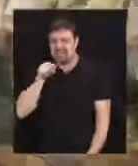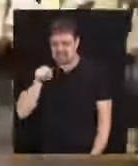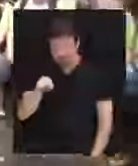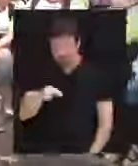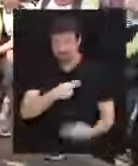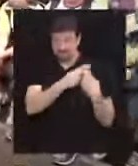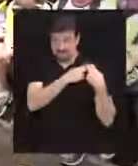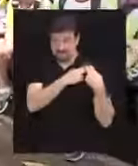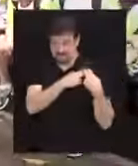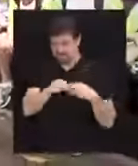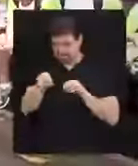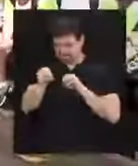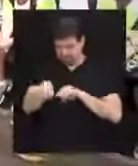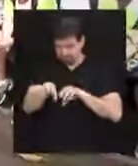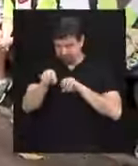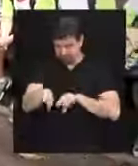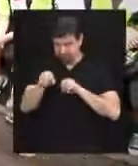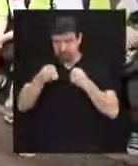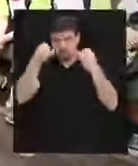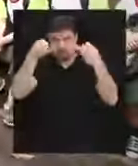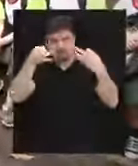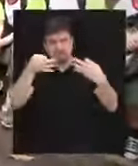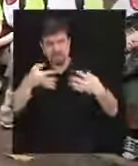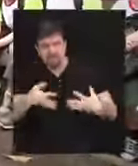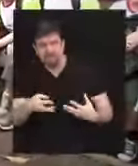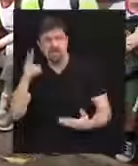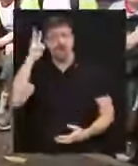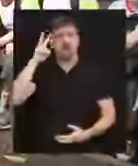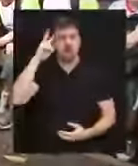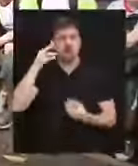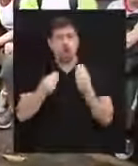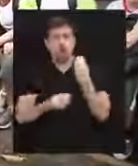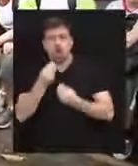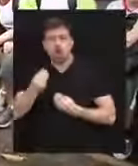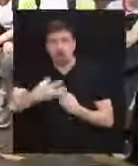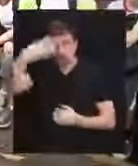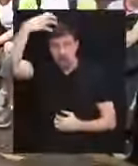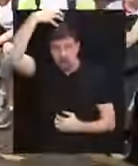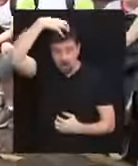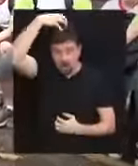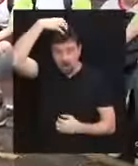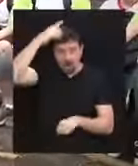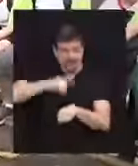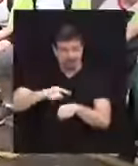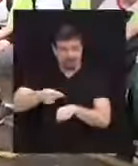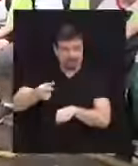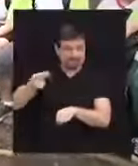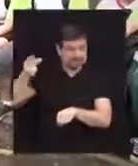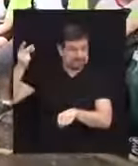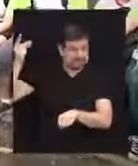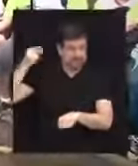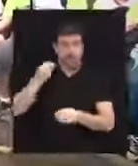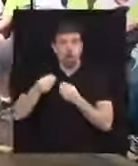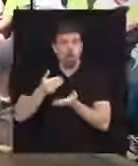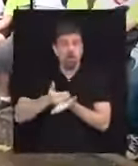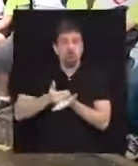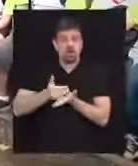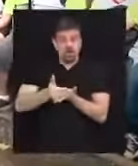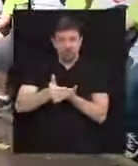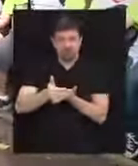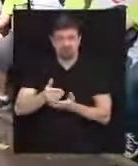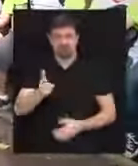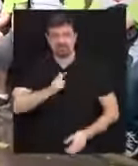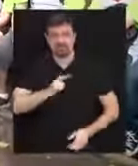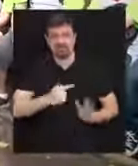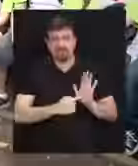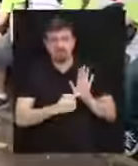locomotiva? A gente tenta explicar, trazer um pouquinho da história, né? Um pouquinho de Dom Pedro II, para eles entenderem como é que tudo começou. Então a